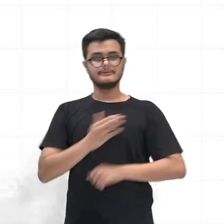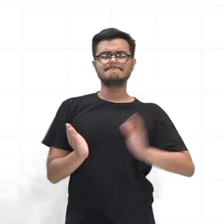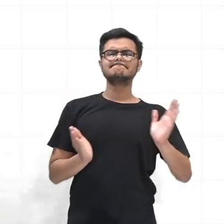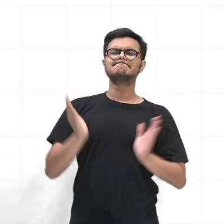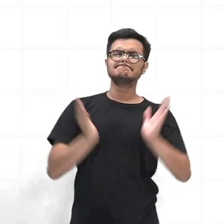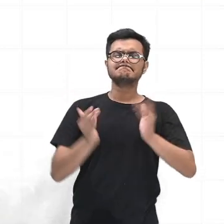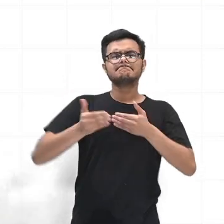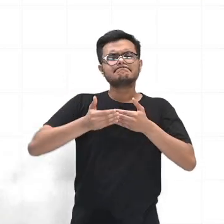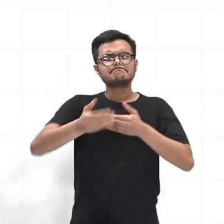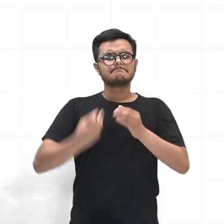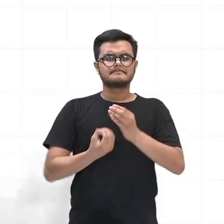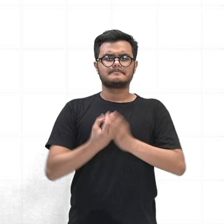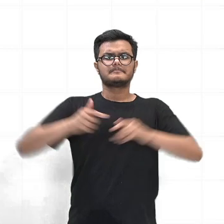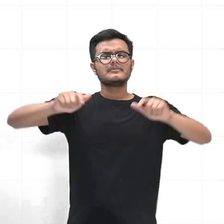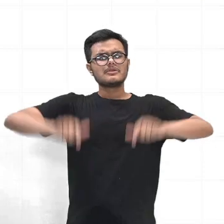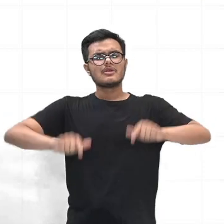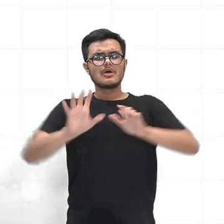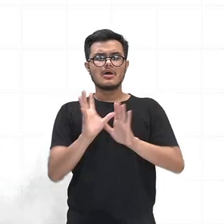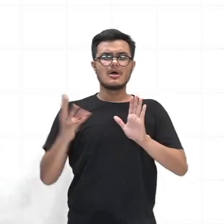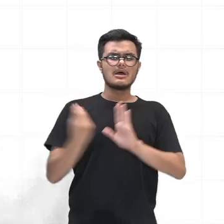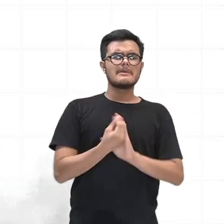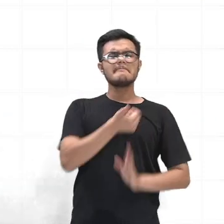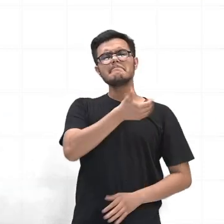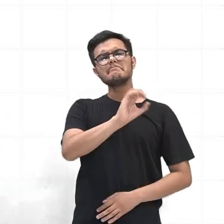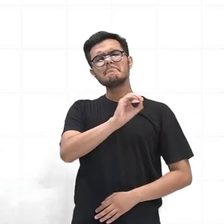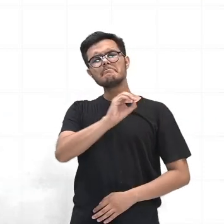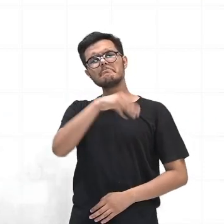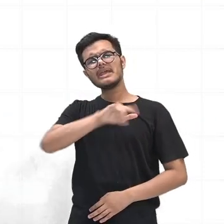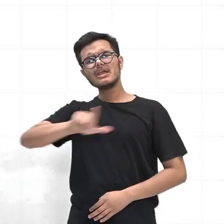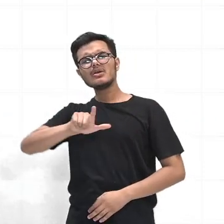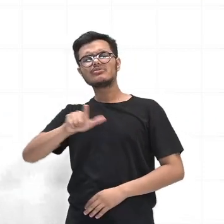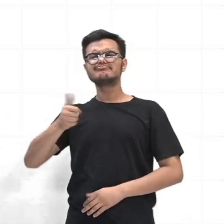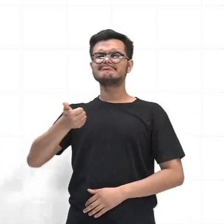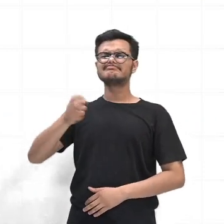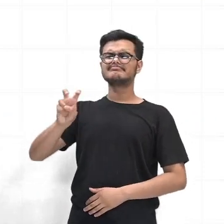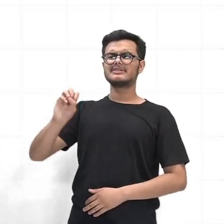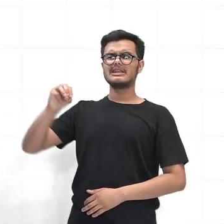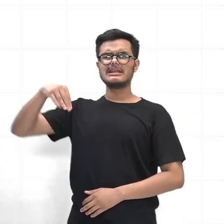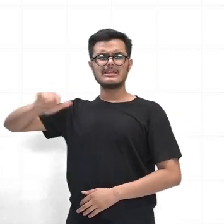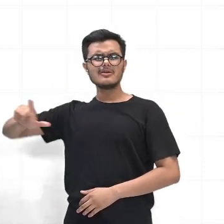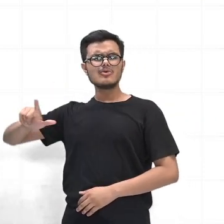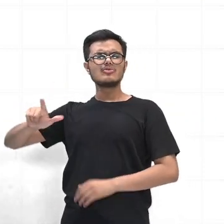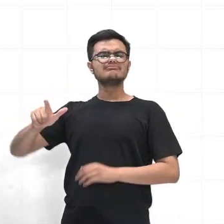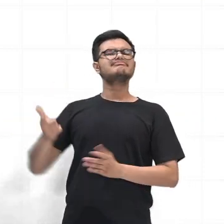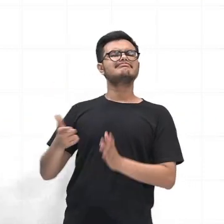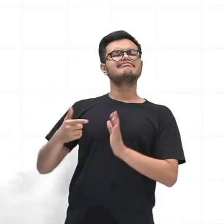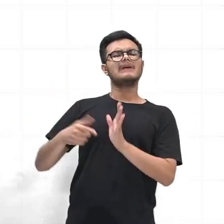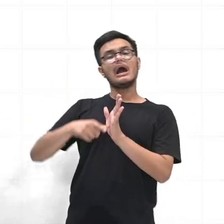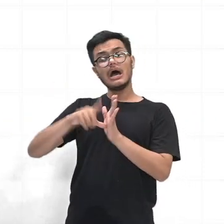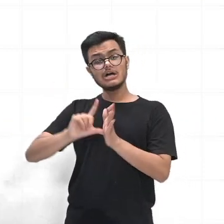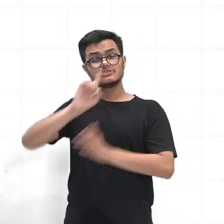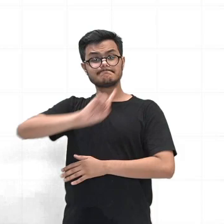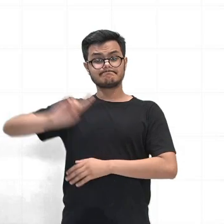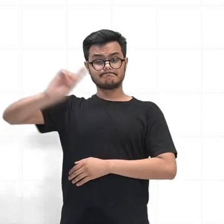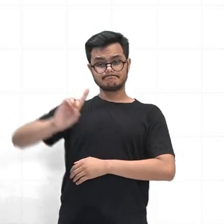1000 e 1500 anos depois de Cristo e são caracterizados por uma série